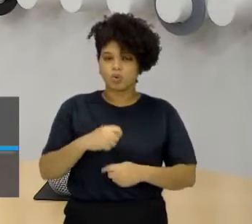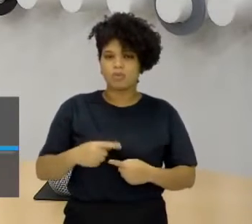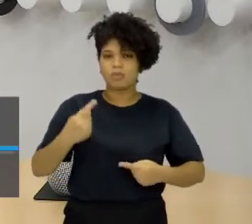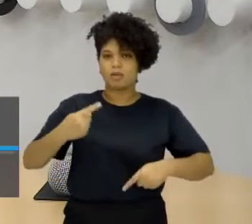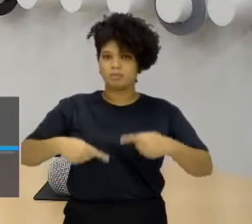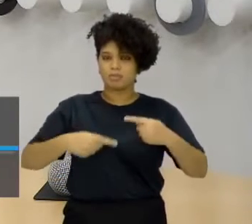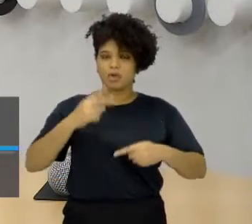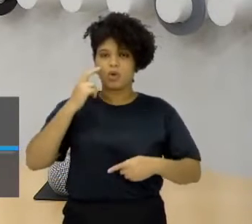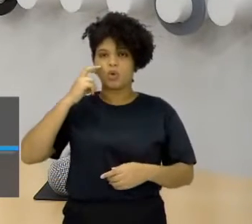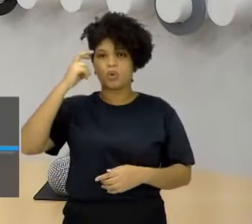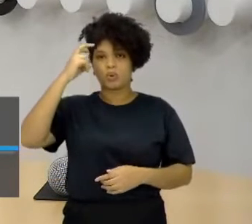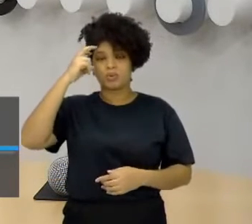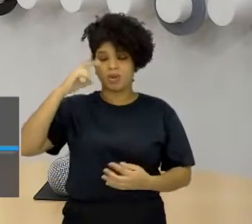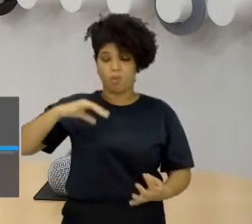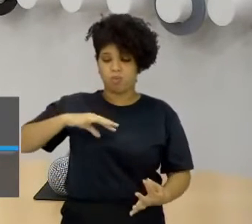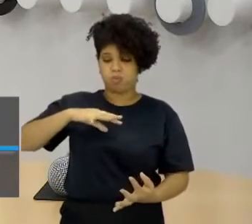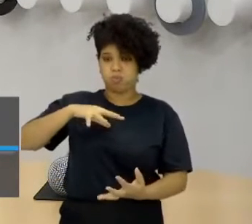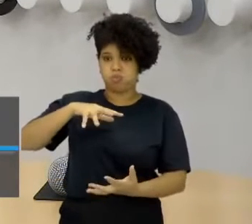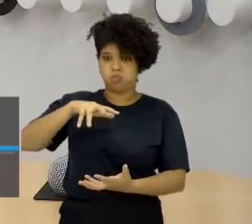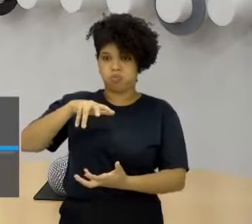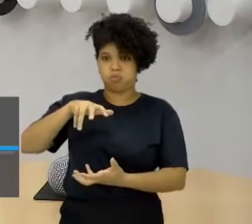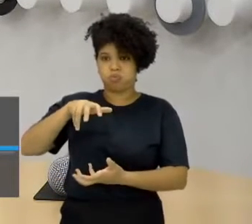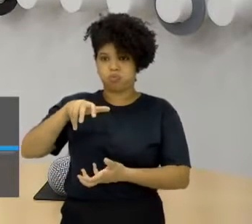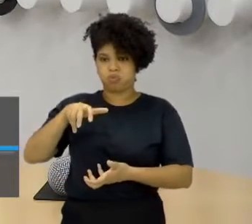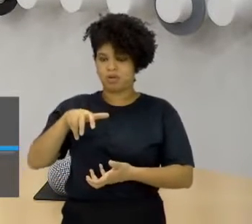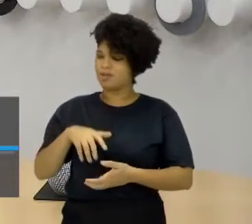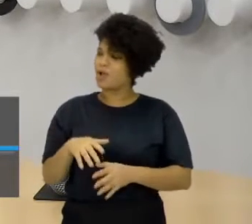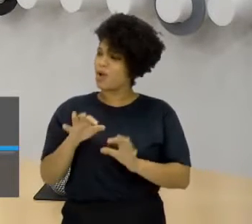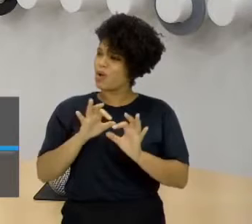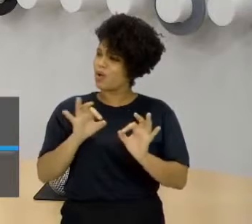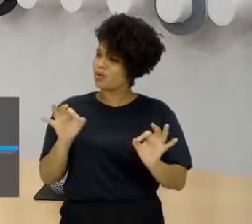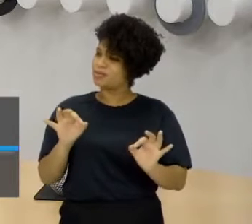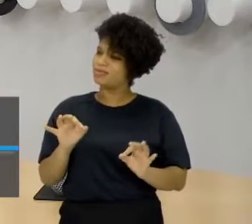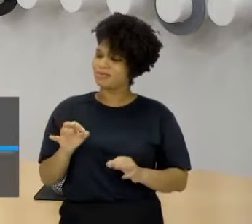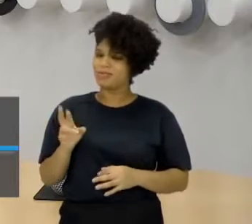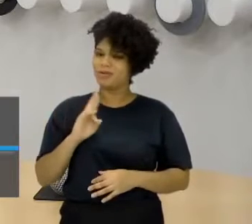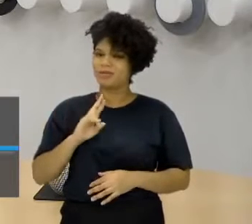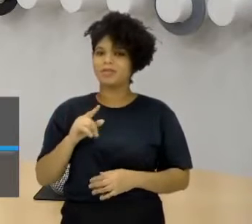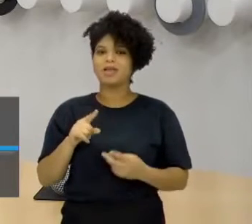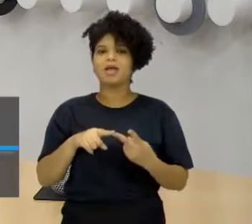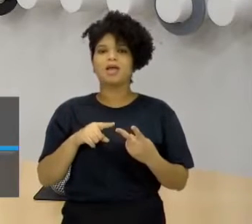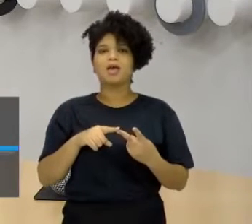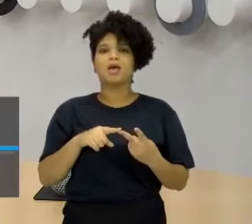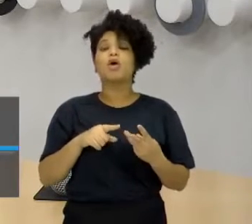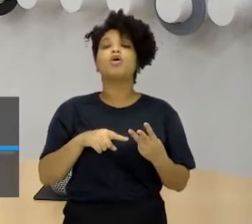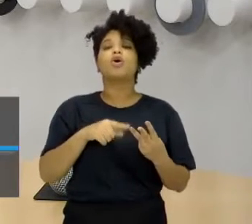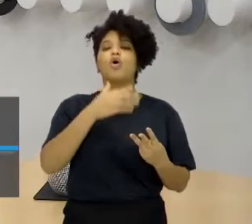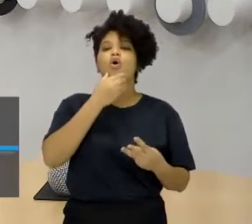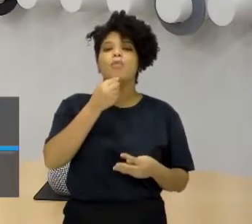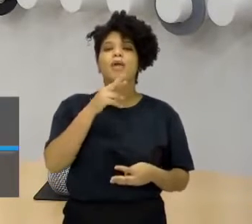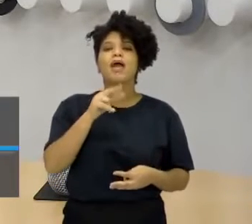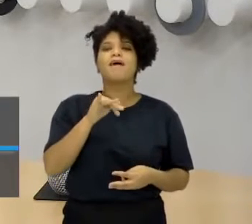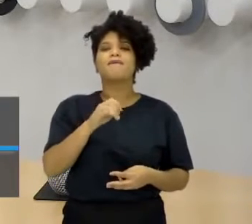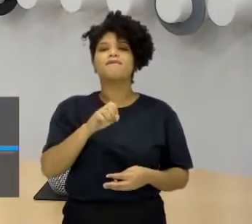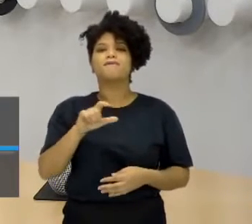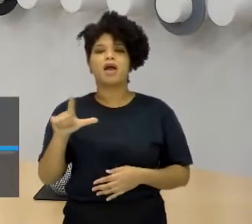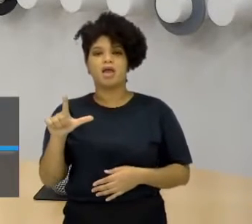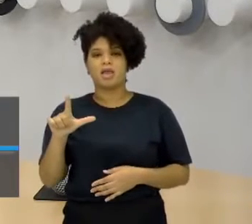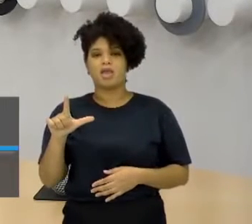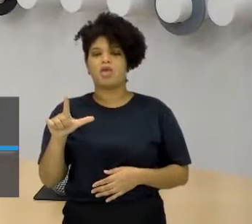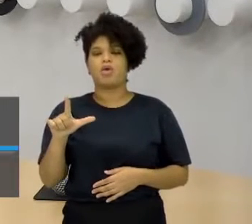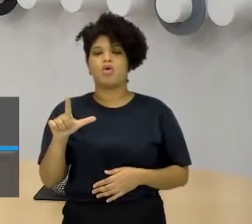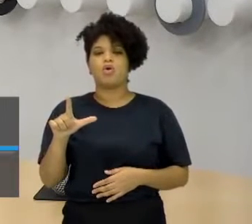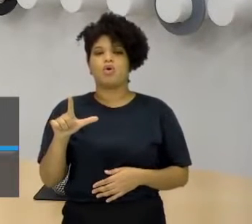cultural a nível mundial. Muito bom, é isso aí. A gente tem também aqui o Rafael, mandando pra gente